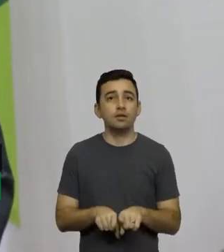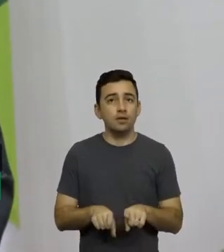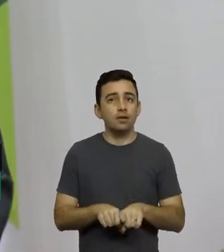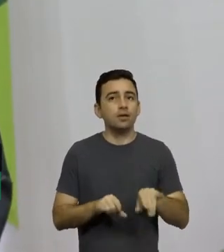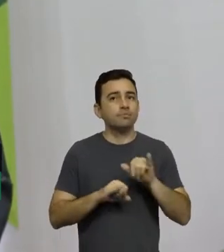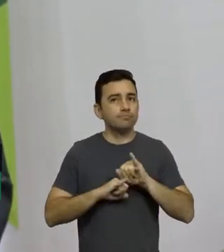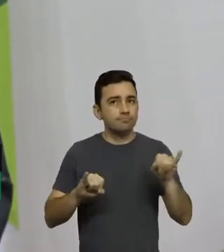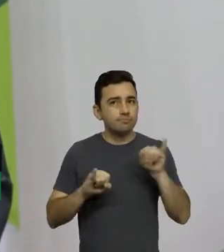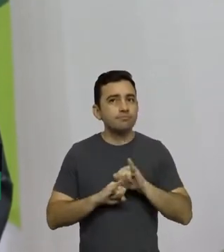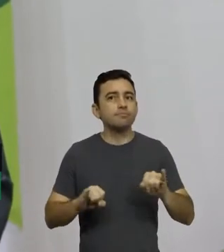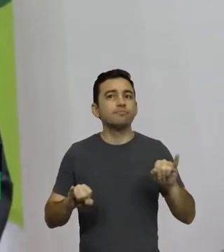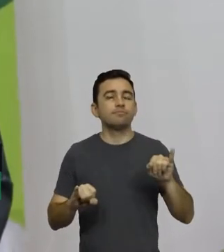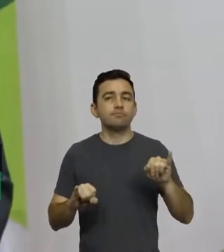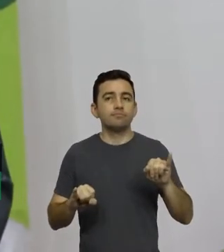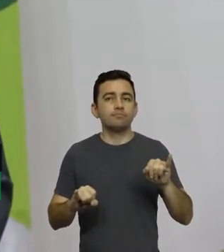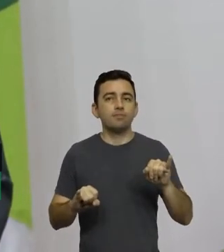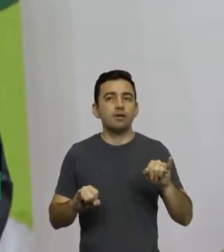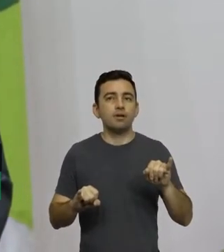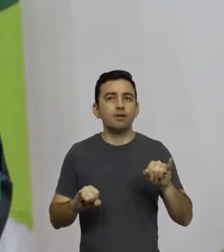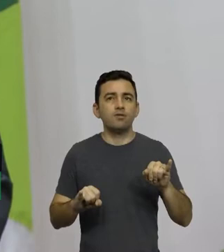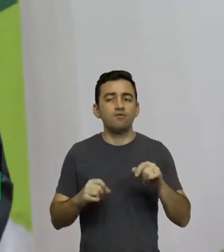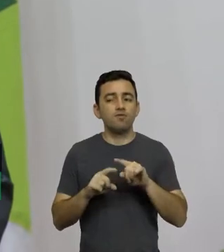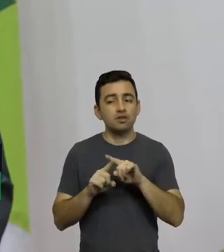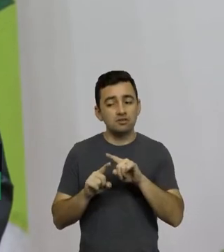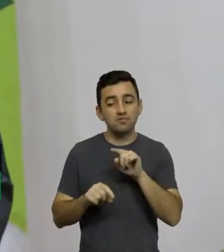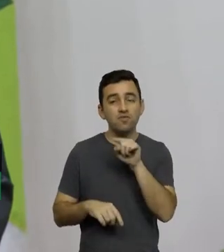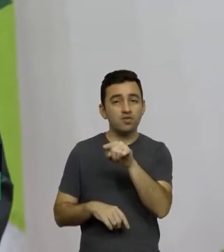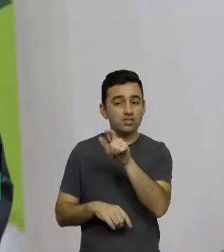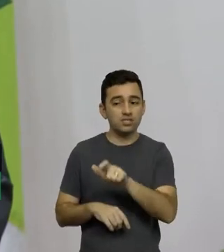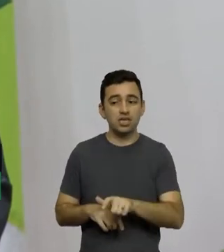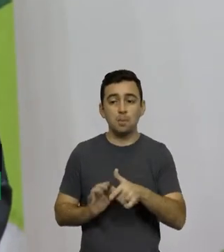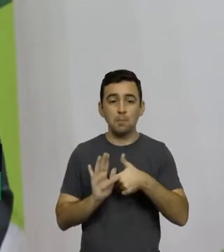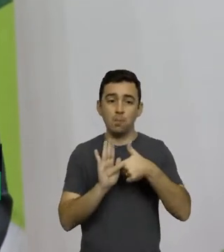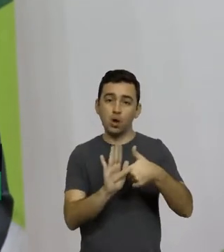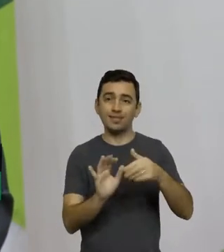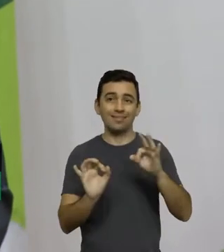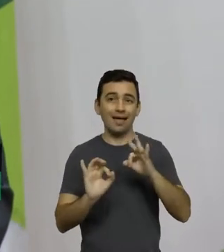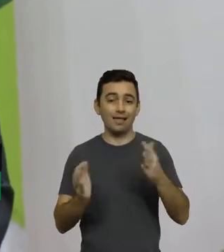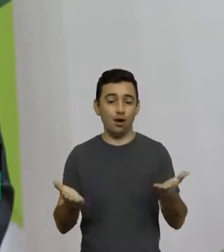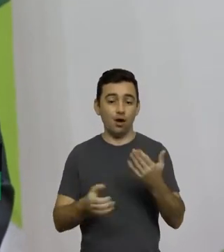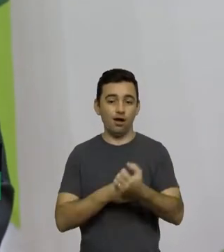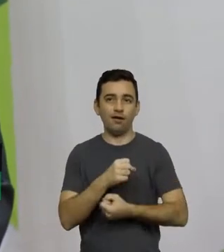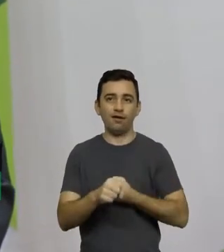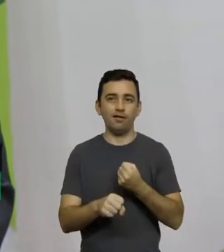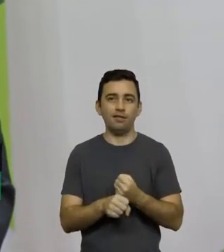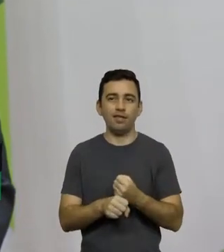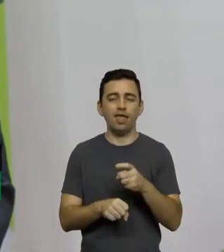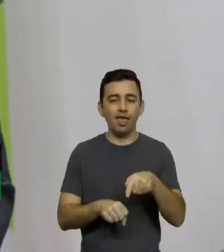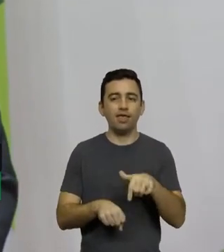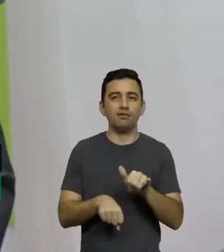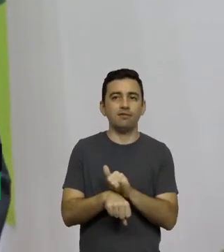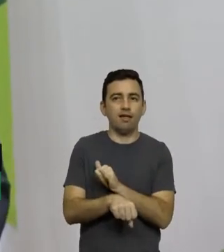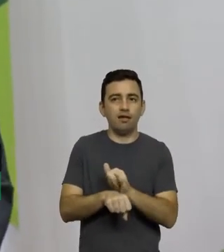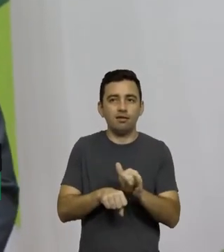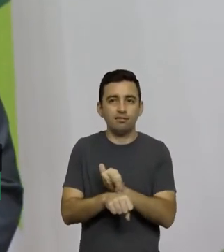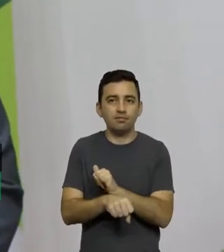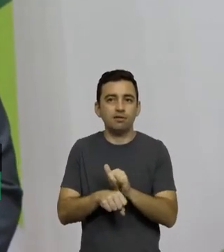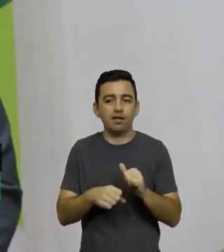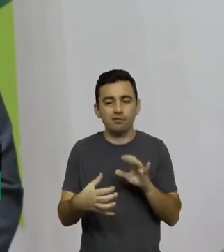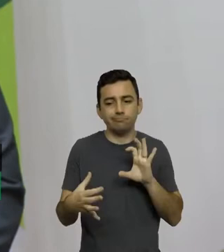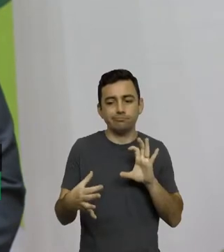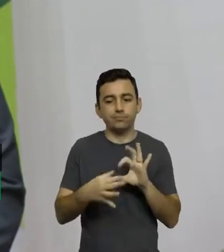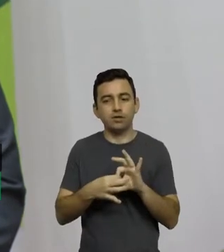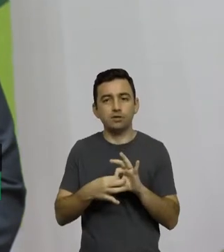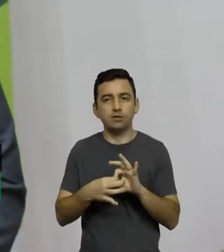meio militar que o senhor não vai apresentar esse plano ainda este ano, como se fosse uma estratégia para atrelar o voto dos